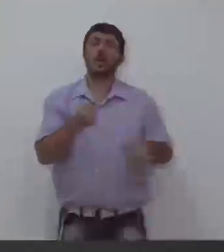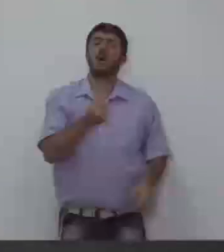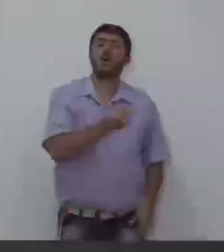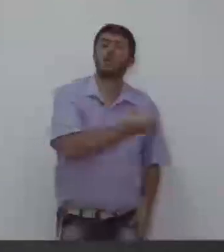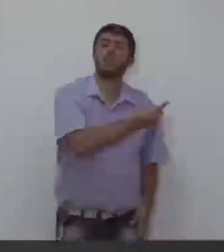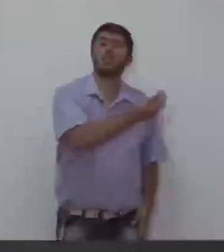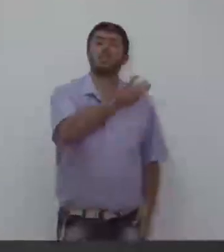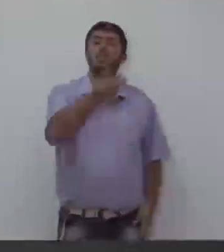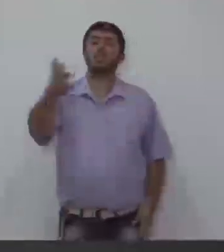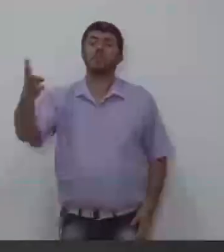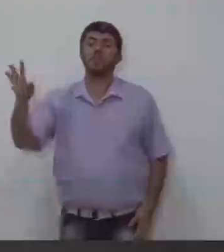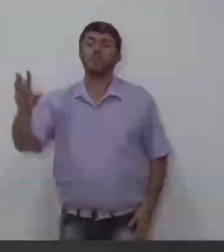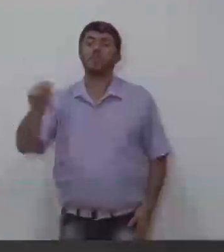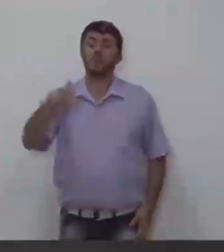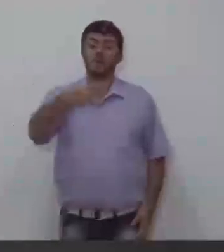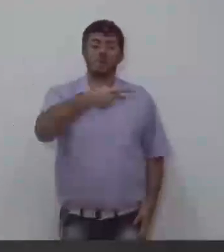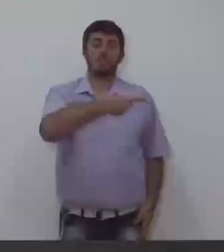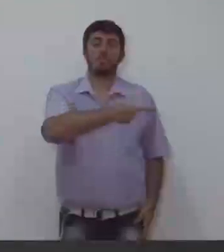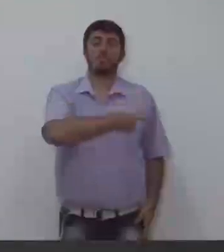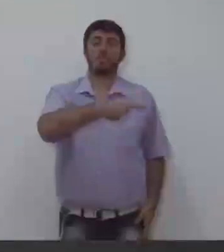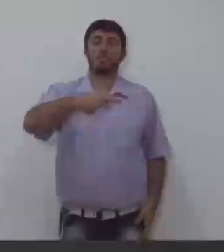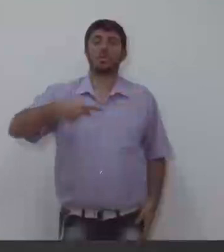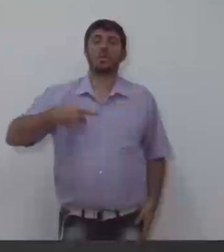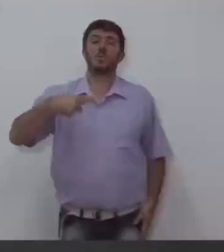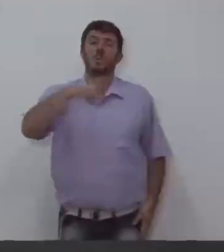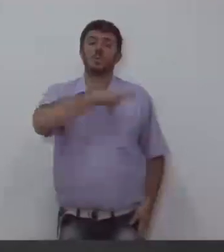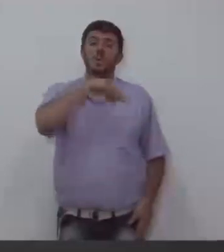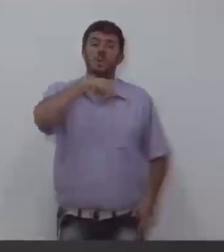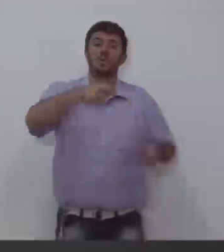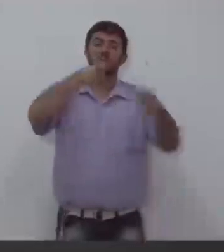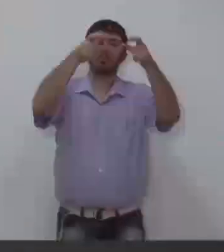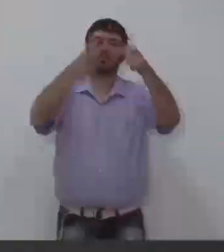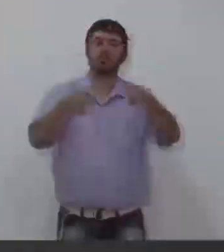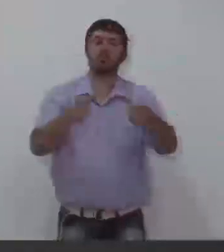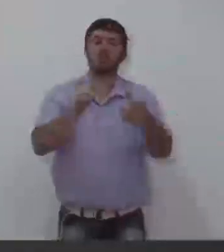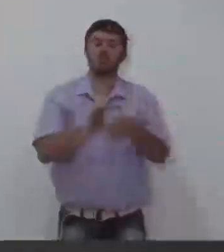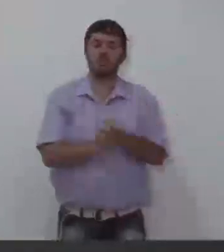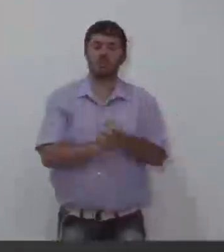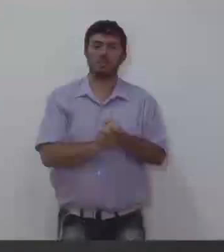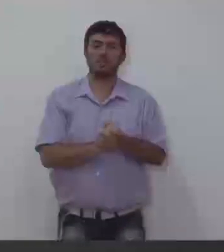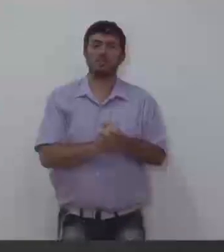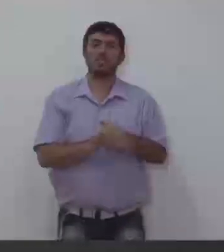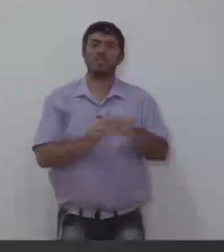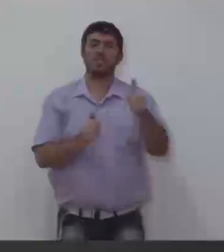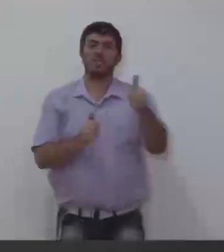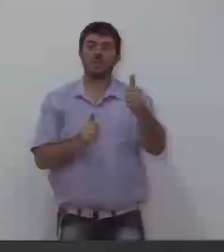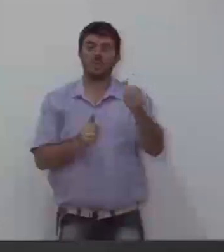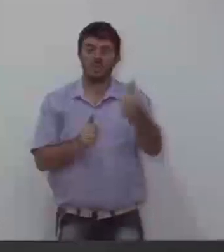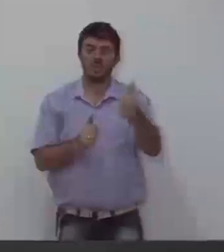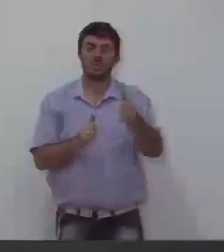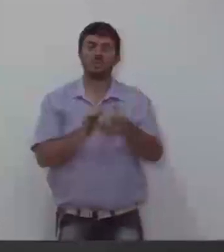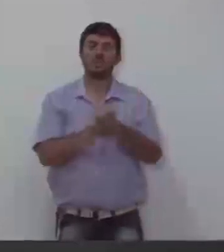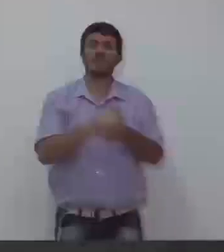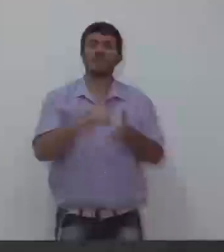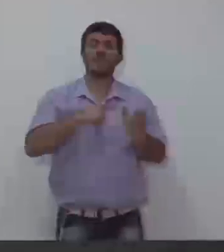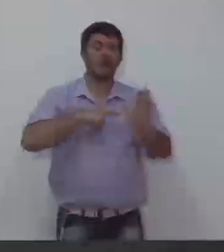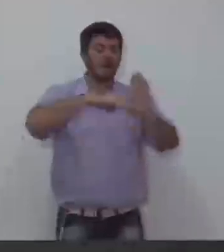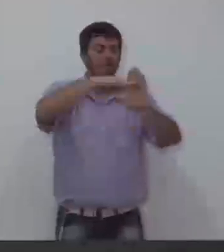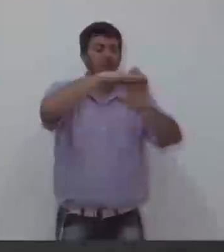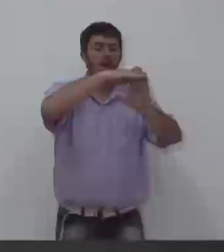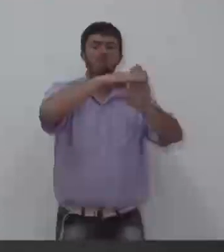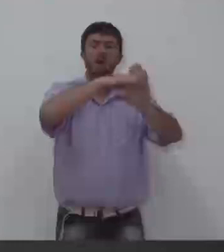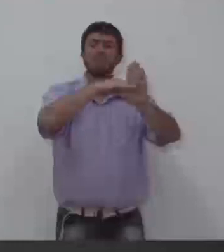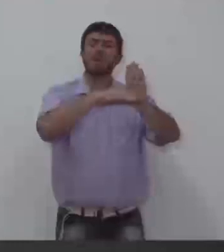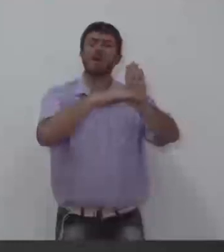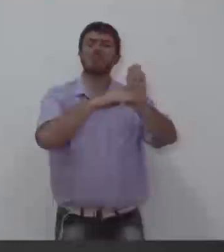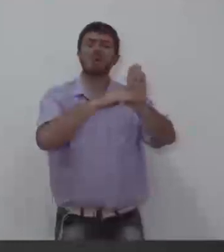e encaminhamento de exames? 11. A realização de consulta médica. 11. A lista de espera para consulta